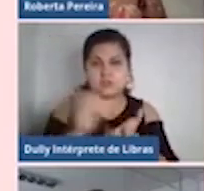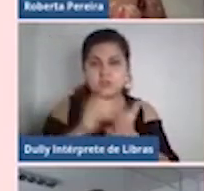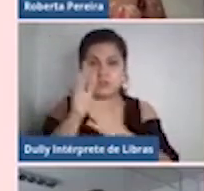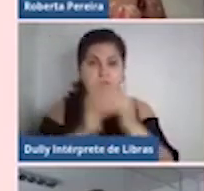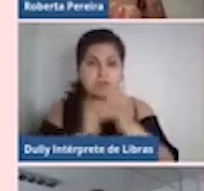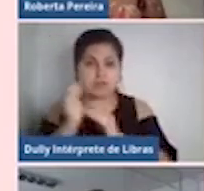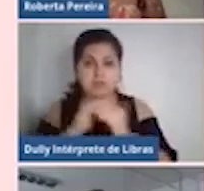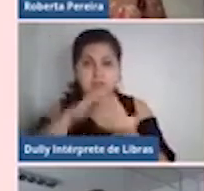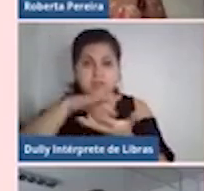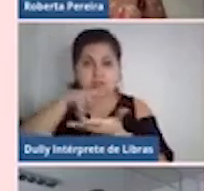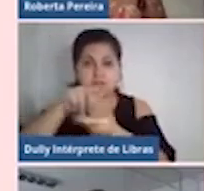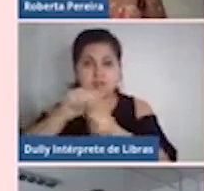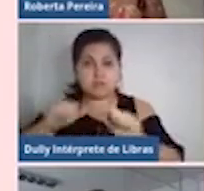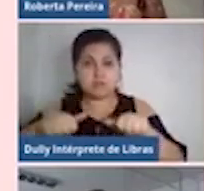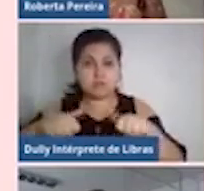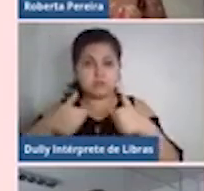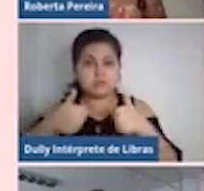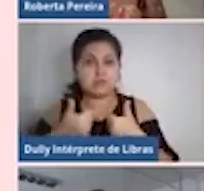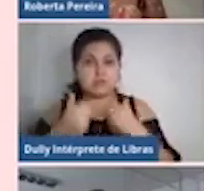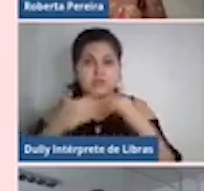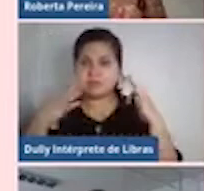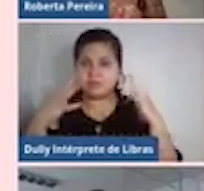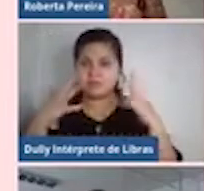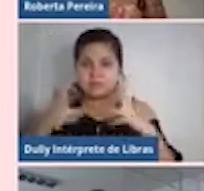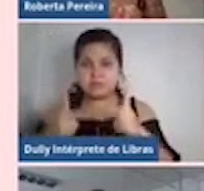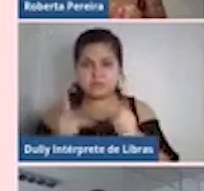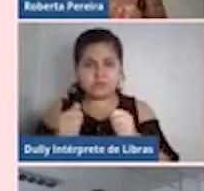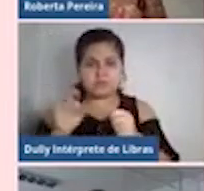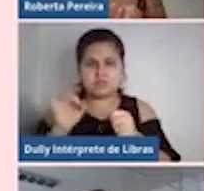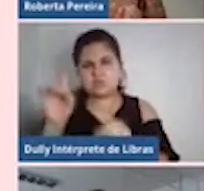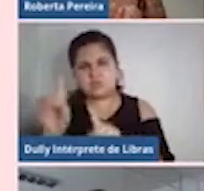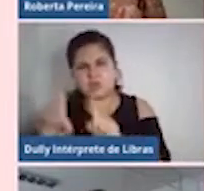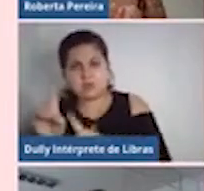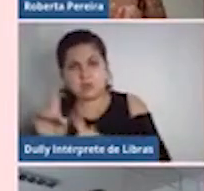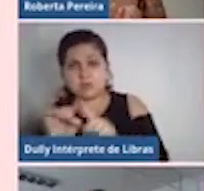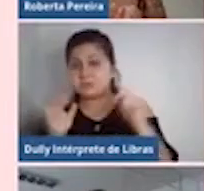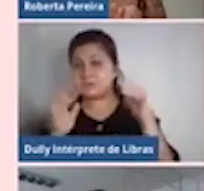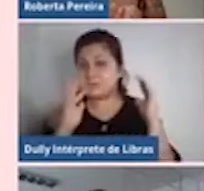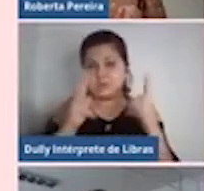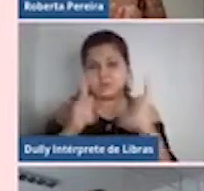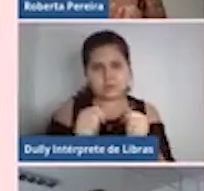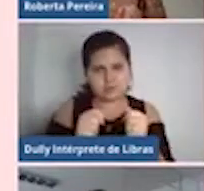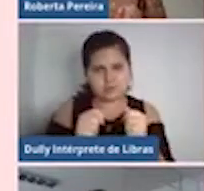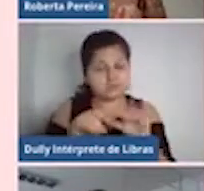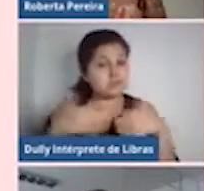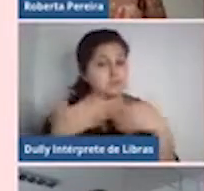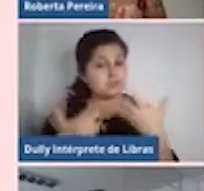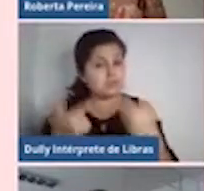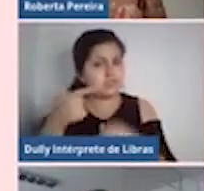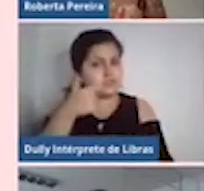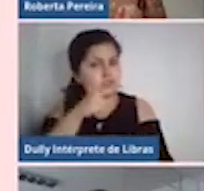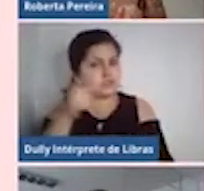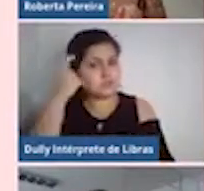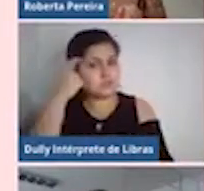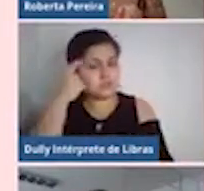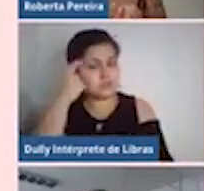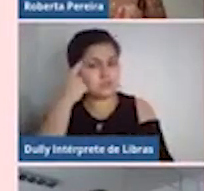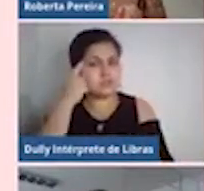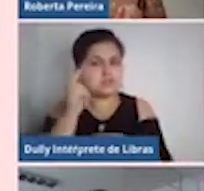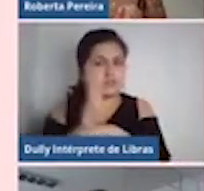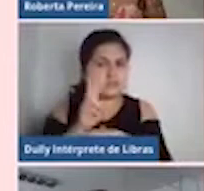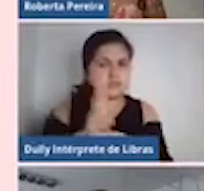né, mundos melhores para todos, né, não só para alguns, mas para todos, né, então que a gente possa pensar na criação das